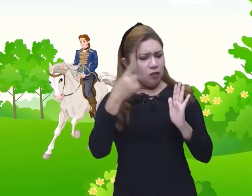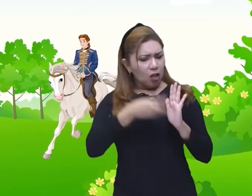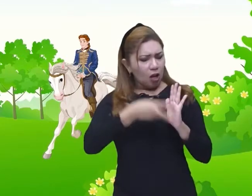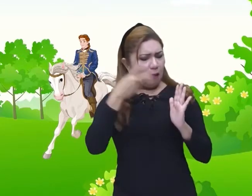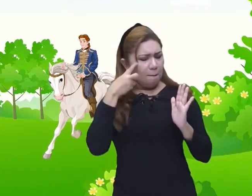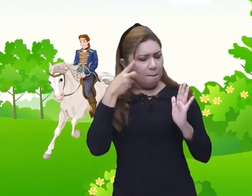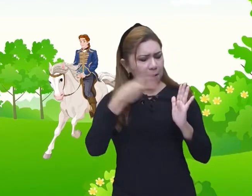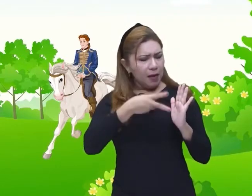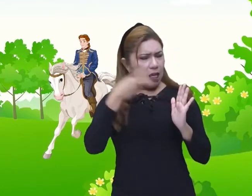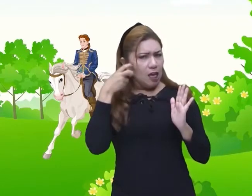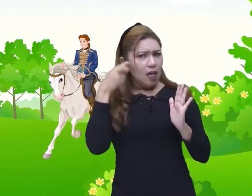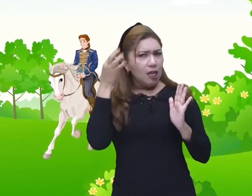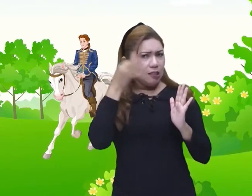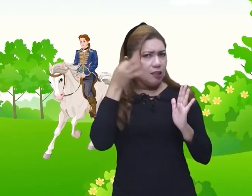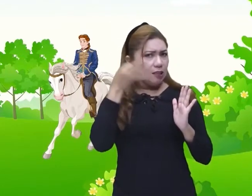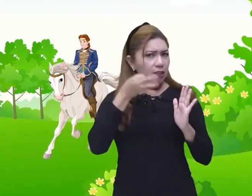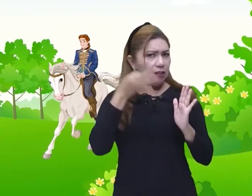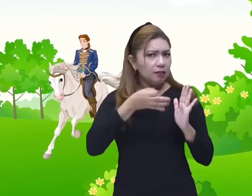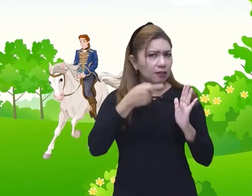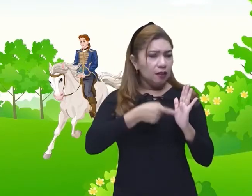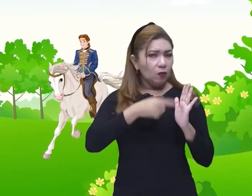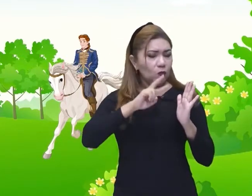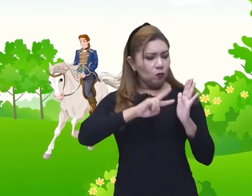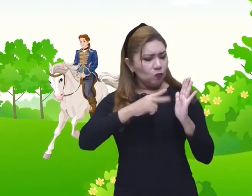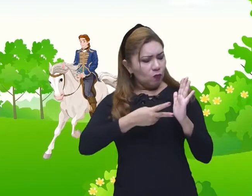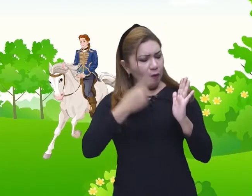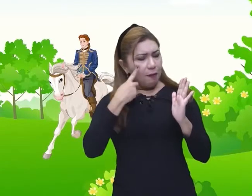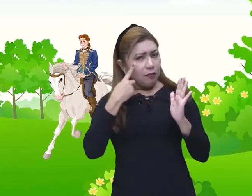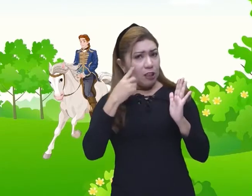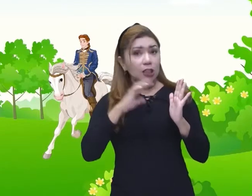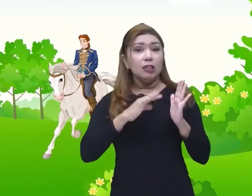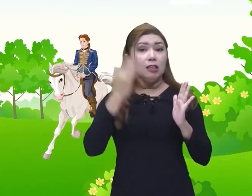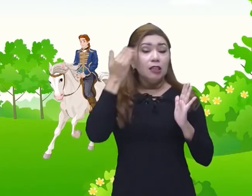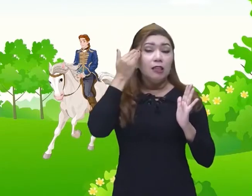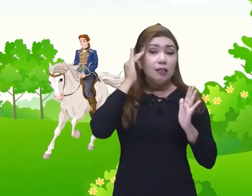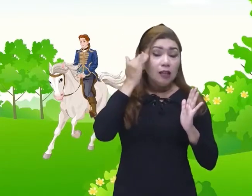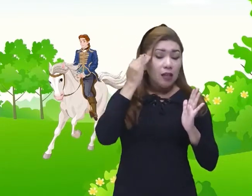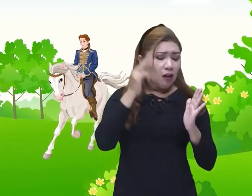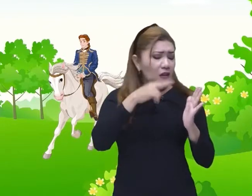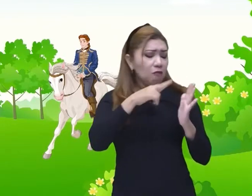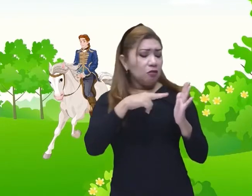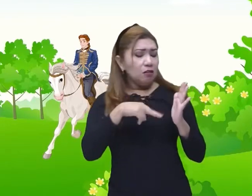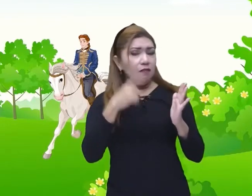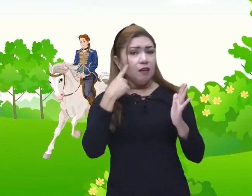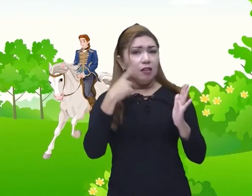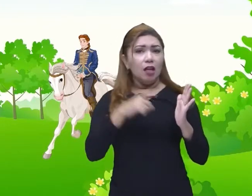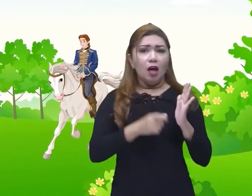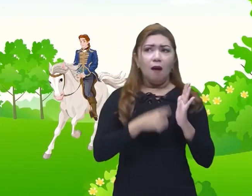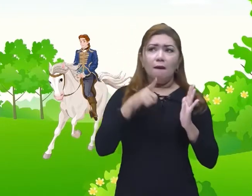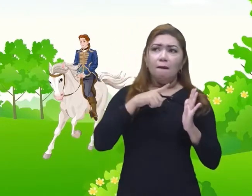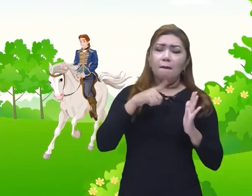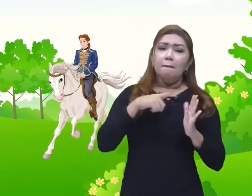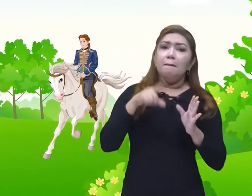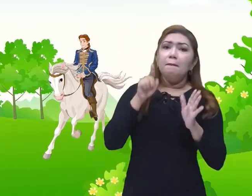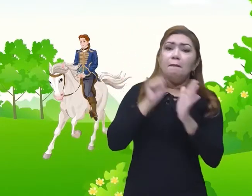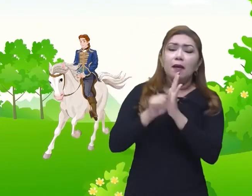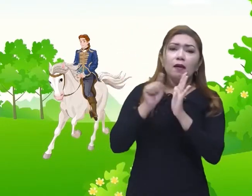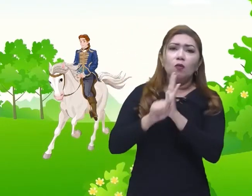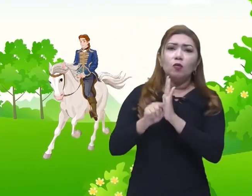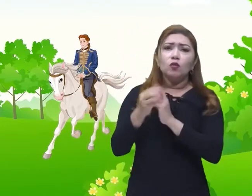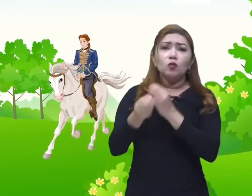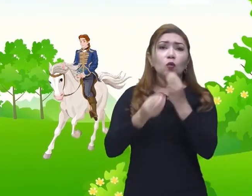prestar bastante atenção e interpretar o texto. Porque sempre vai vir perguntas. Como você